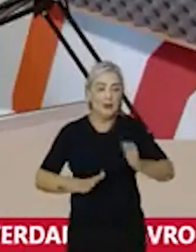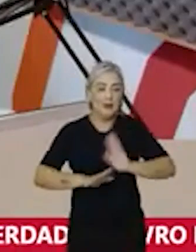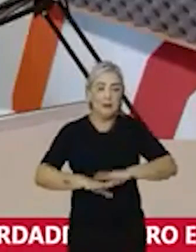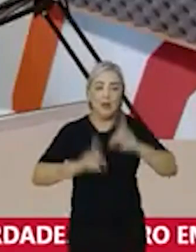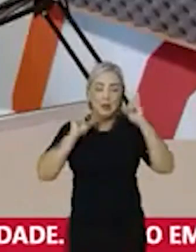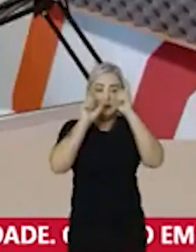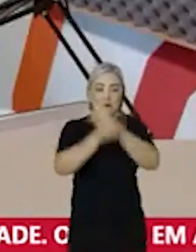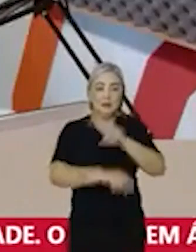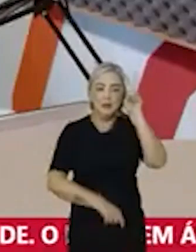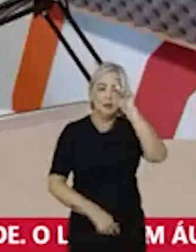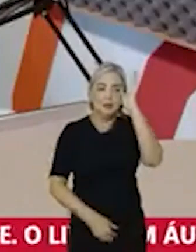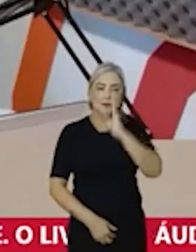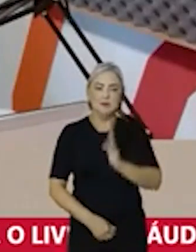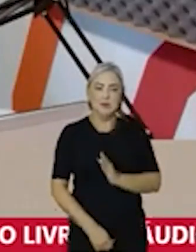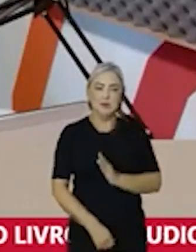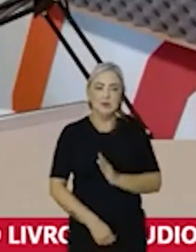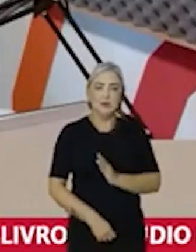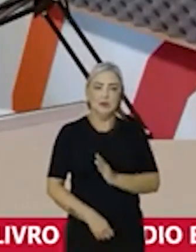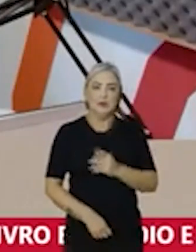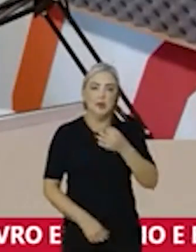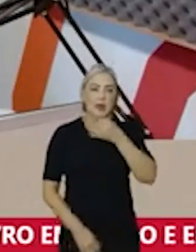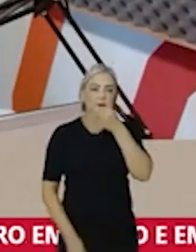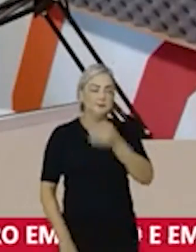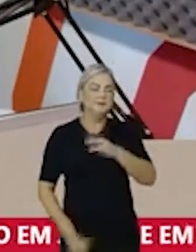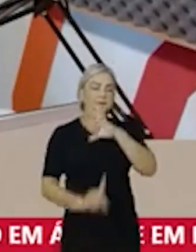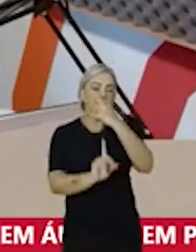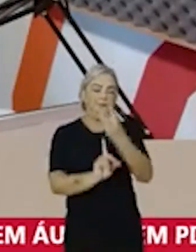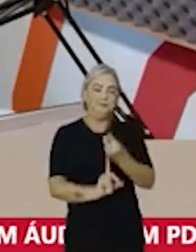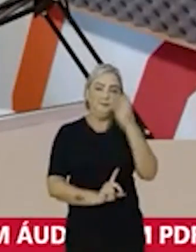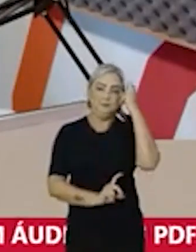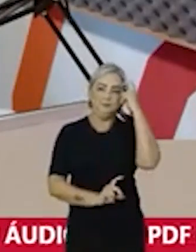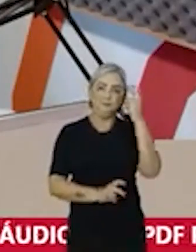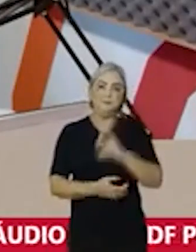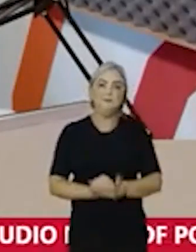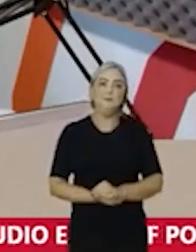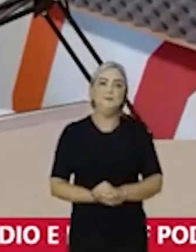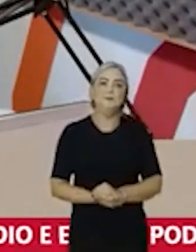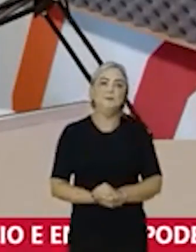da história brasileira sob o ponto de vista das artes e da cultura.